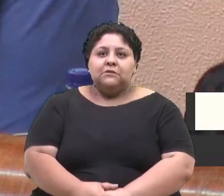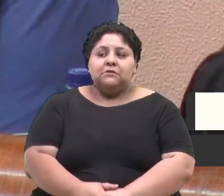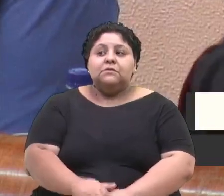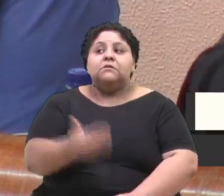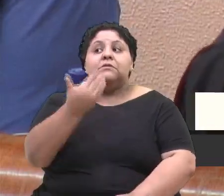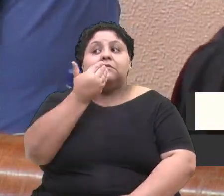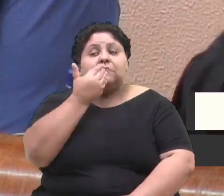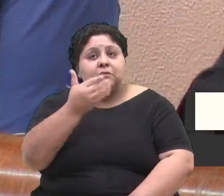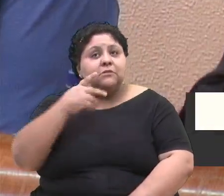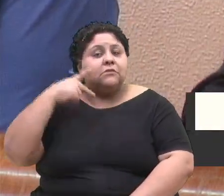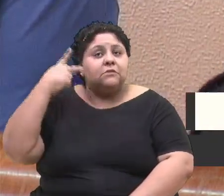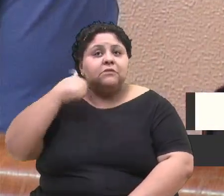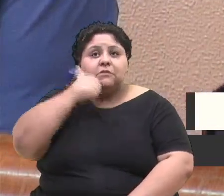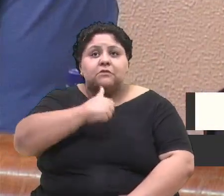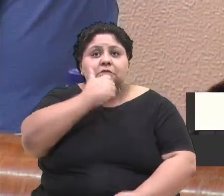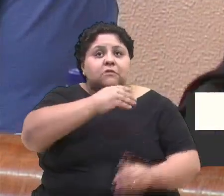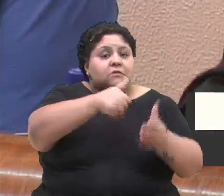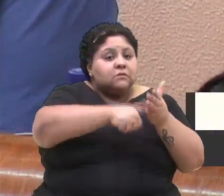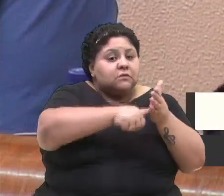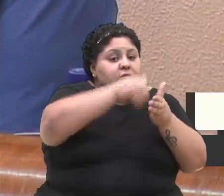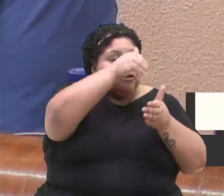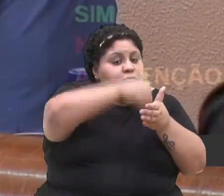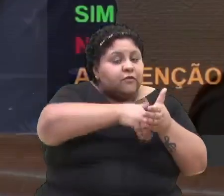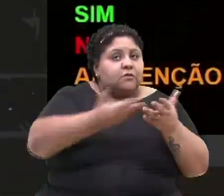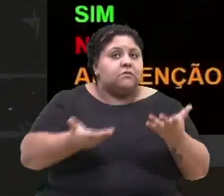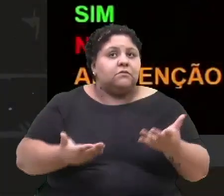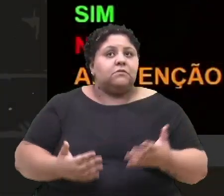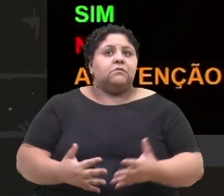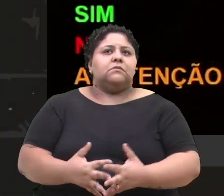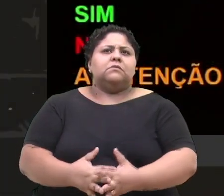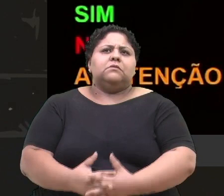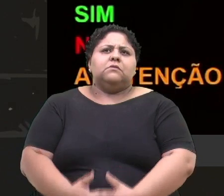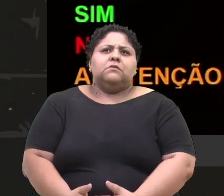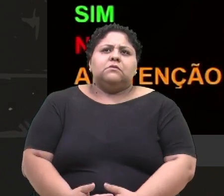Solicito os vereadores que registrem seus votos.